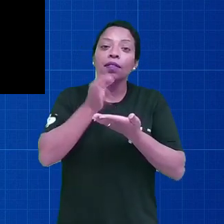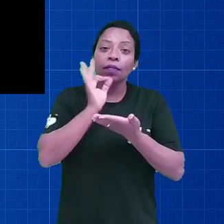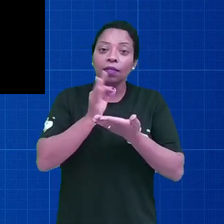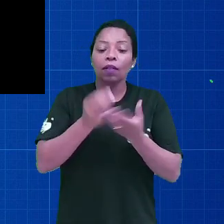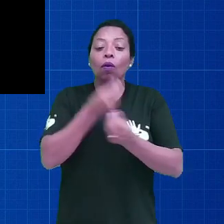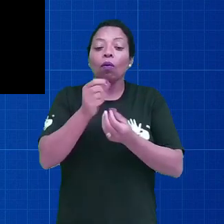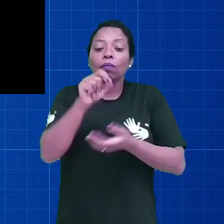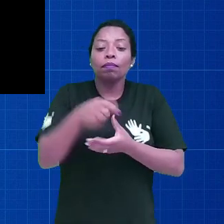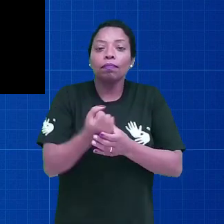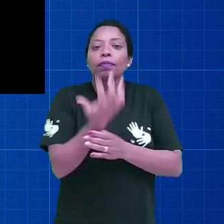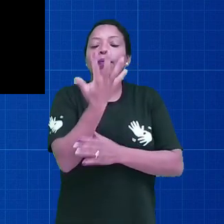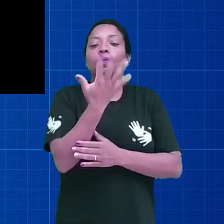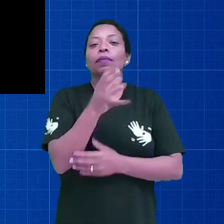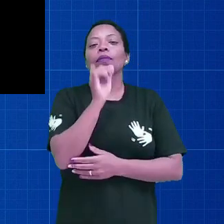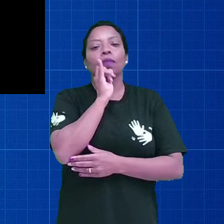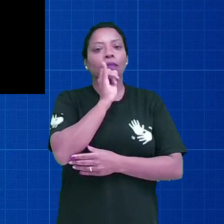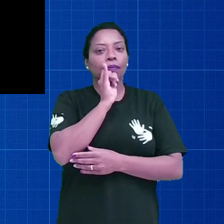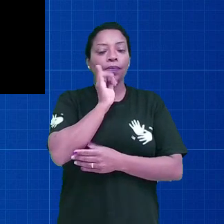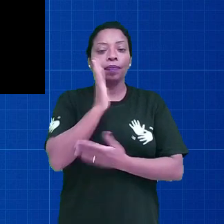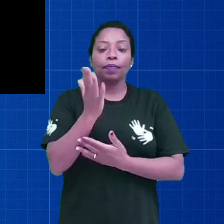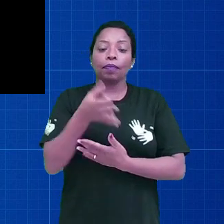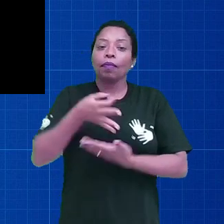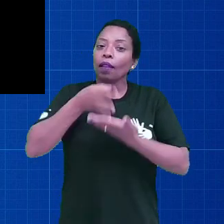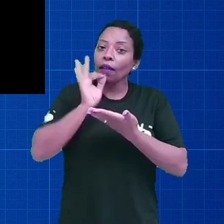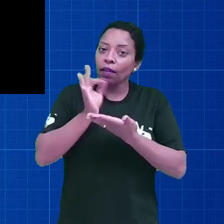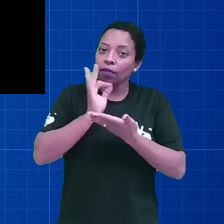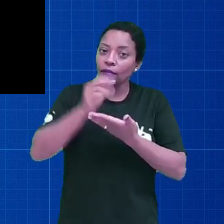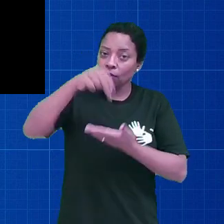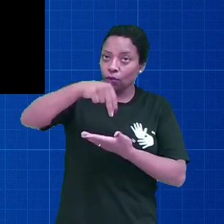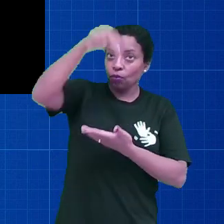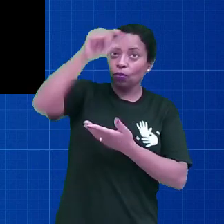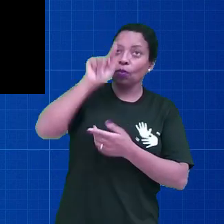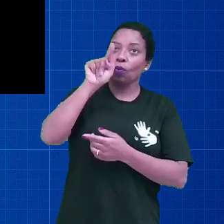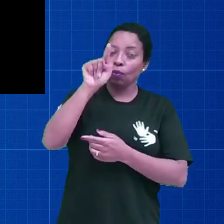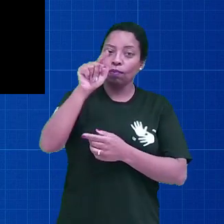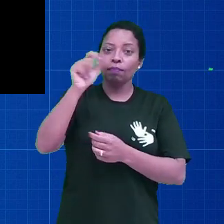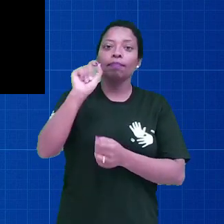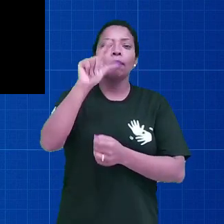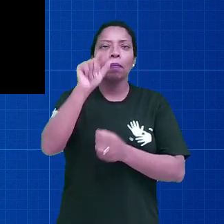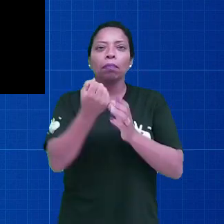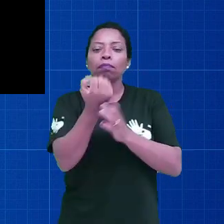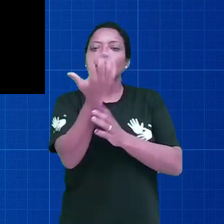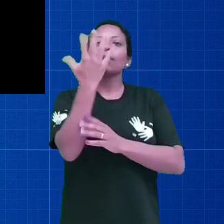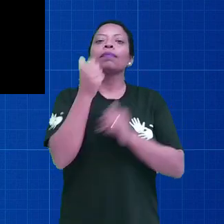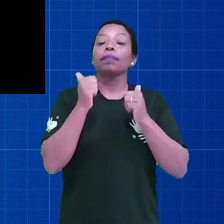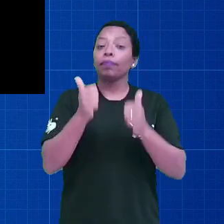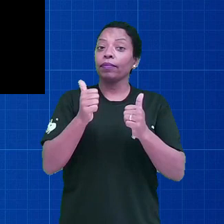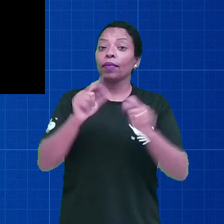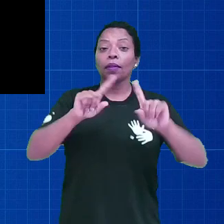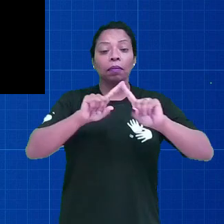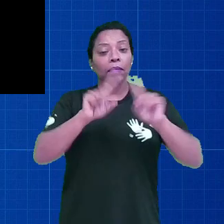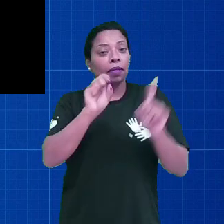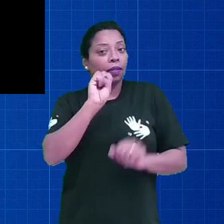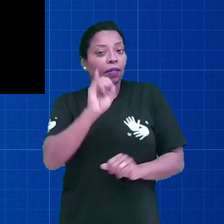café também, ele é plantado na região norte do estado, e à medida que você não tem